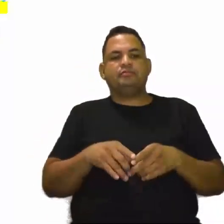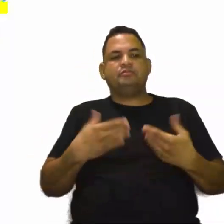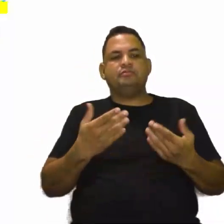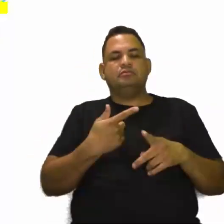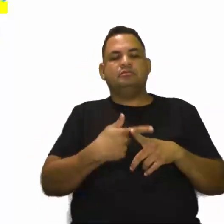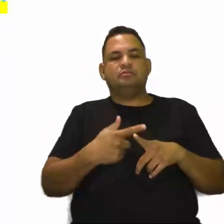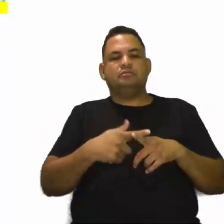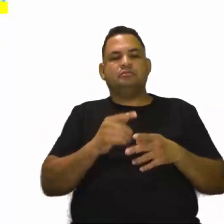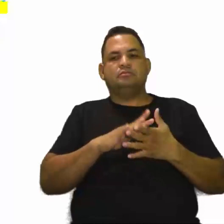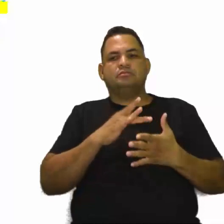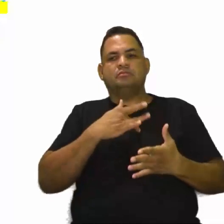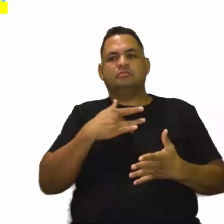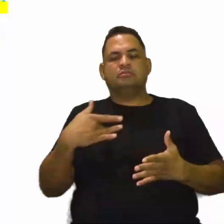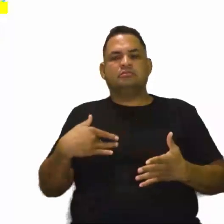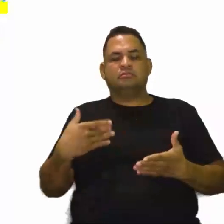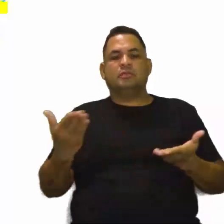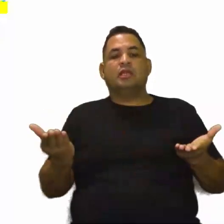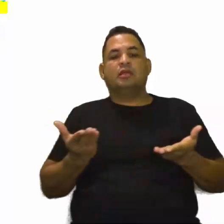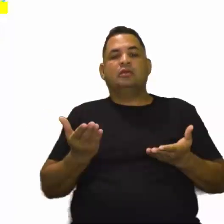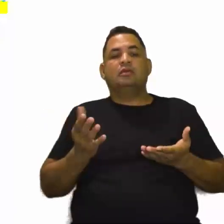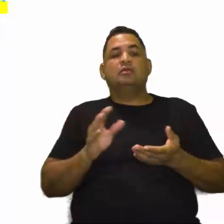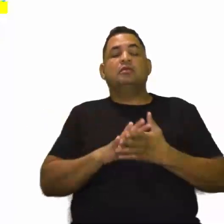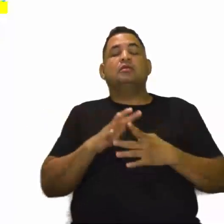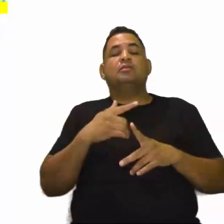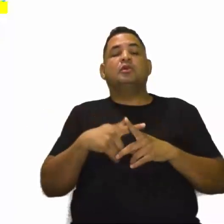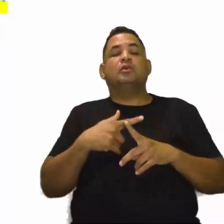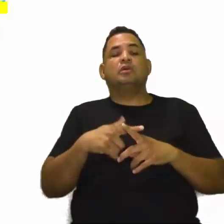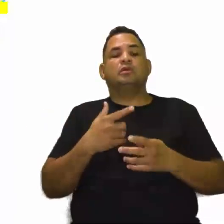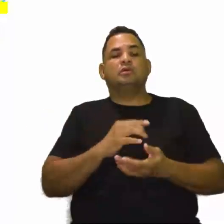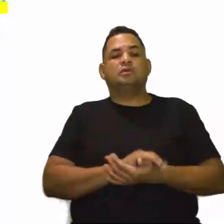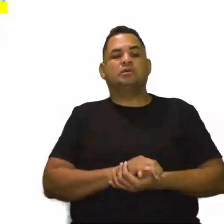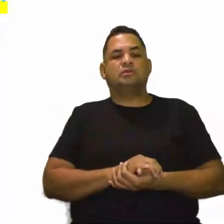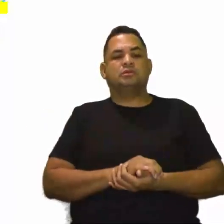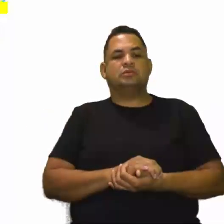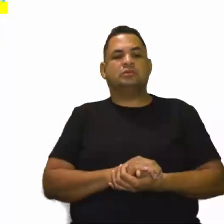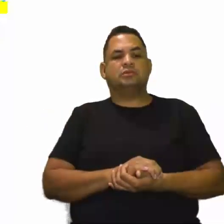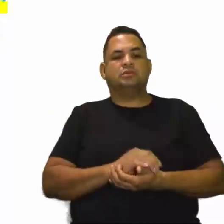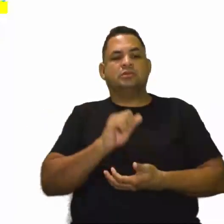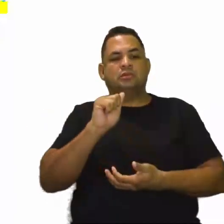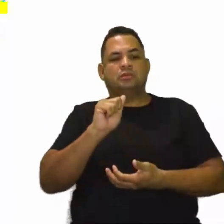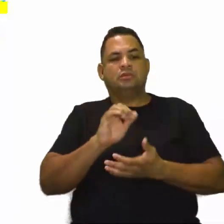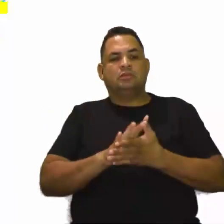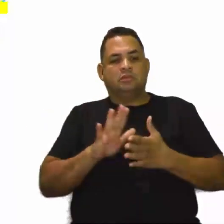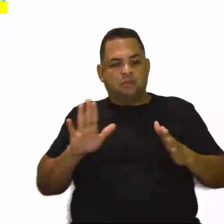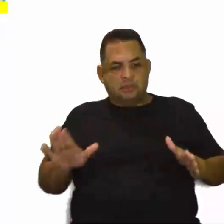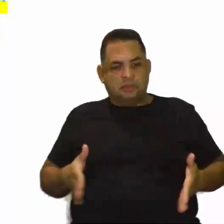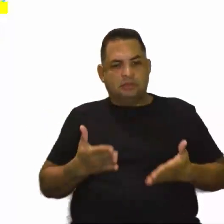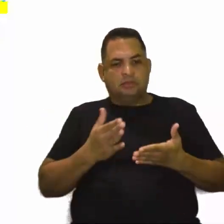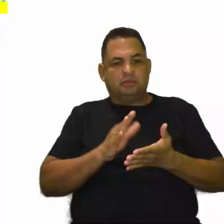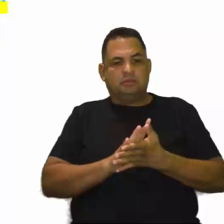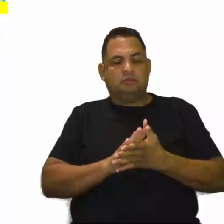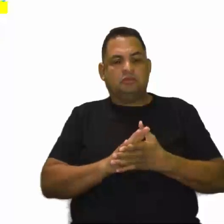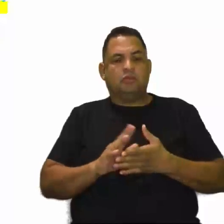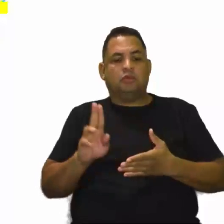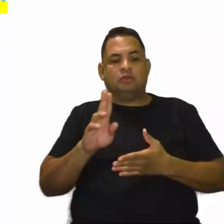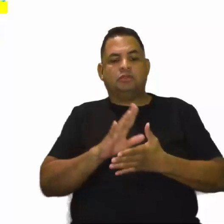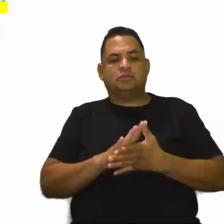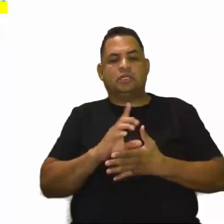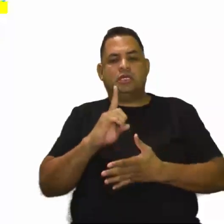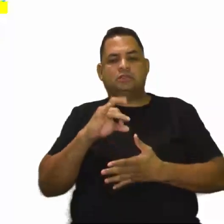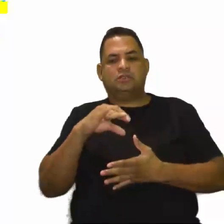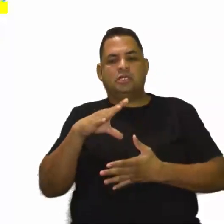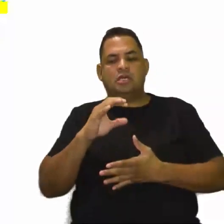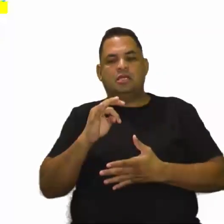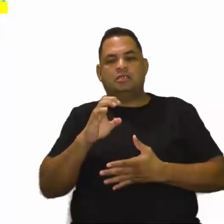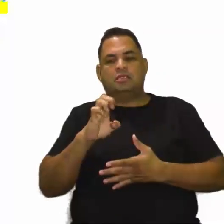um problema de saúde. Agora, eu vou buscar por quê? Aí, eu tenho a letra A. Estimula a adesão à dieta. Será que eu